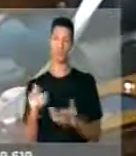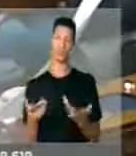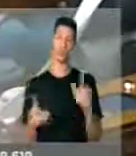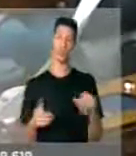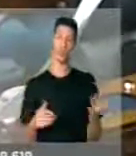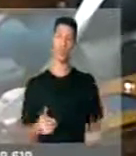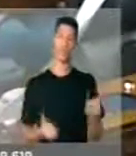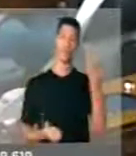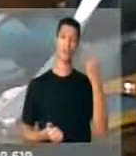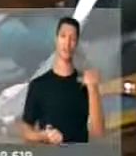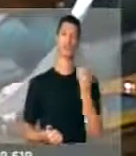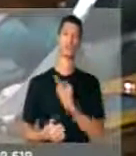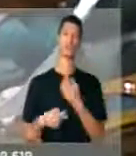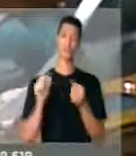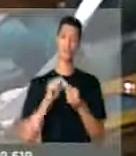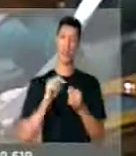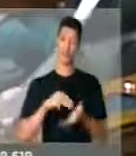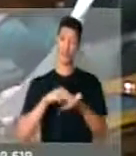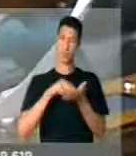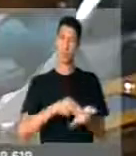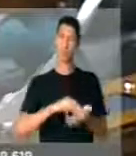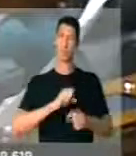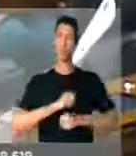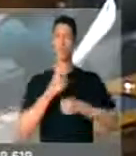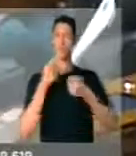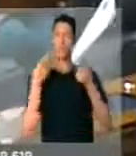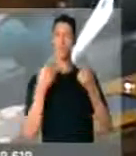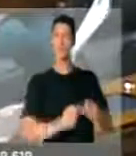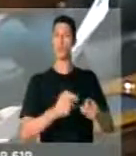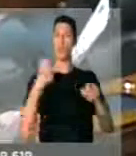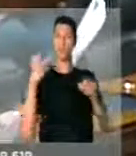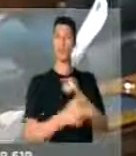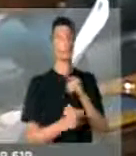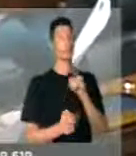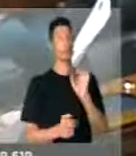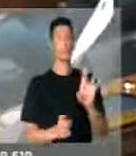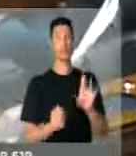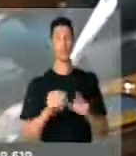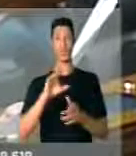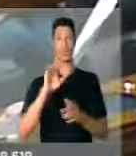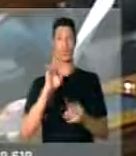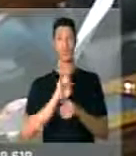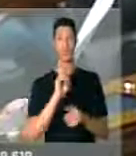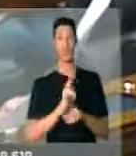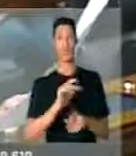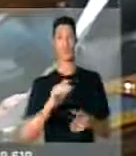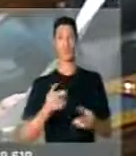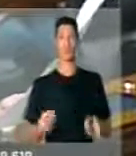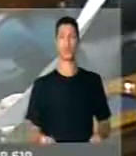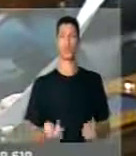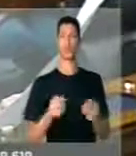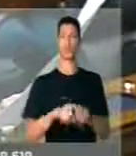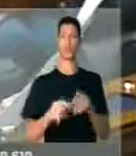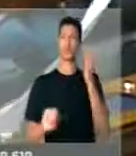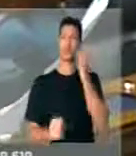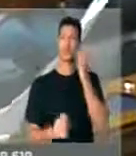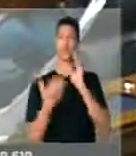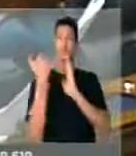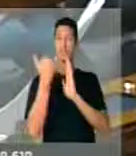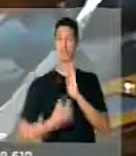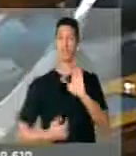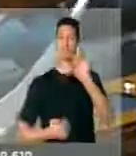E é importante a gente fazer essa moção de repúdio contra a violação, não só do Código de Defesa do Consumidor, como na tentativa de